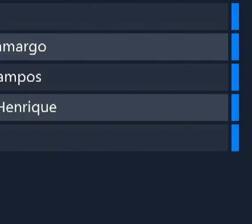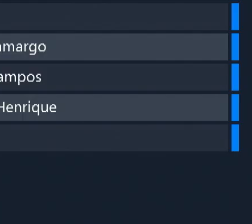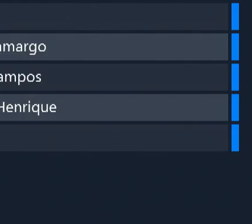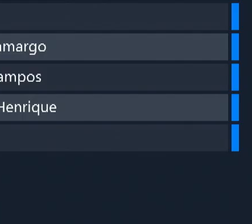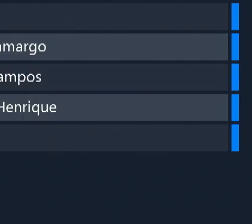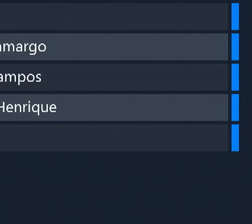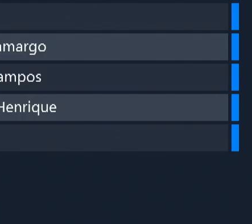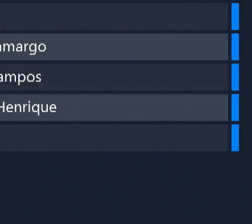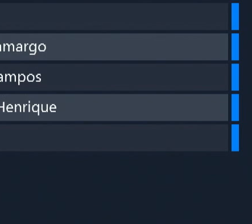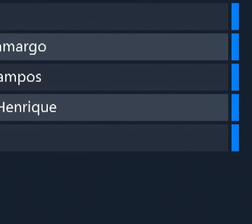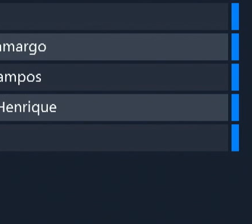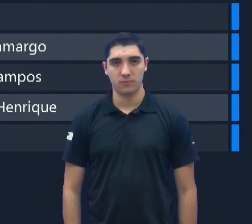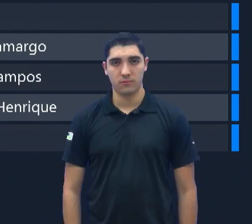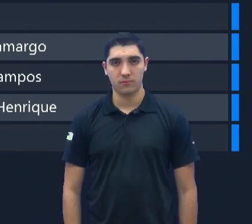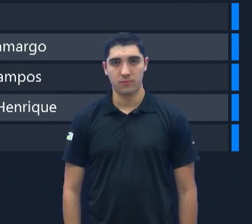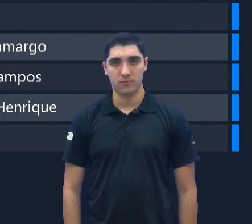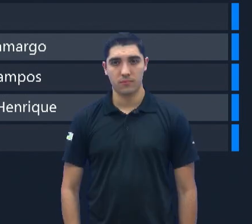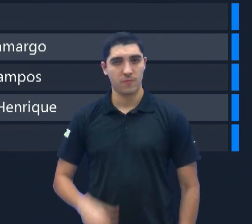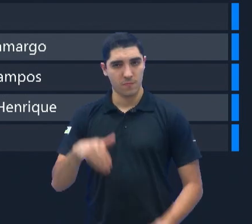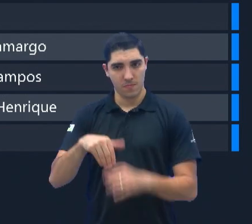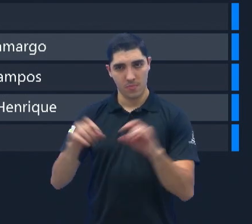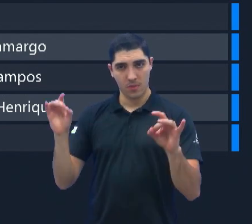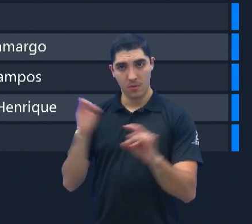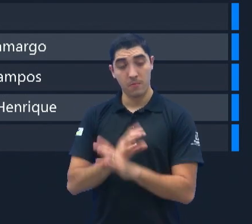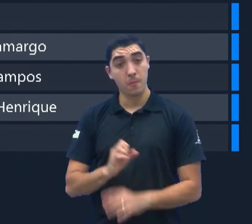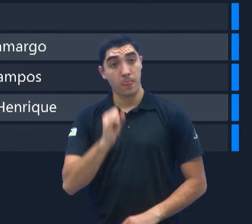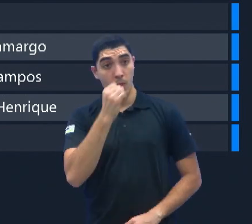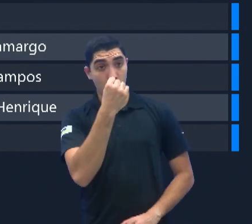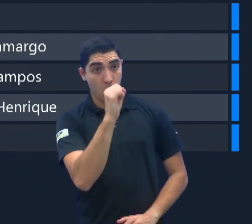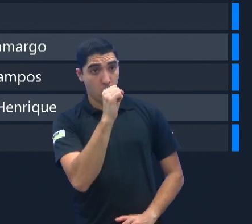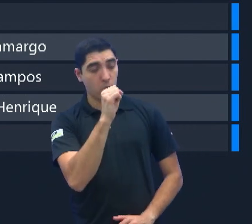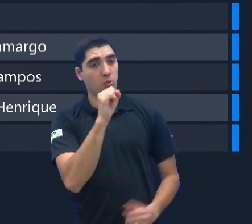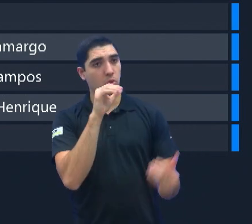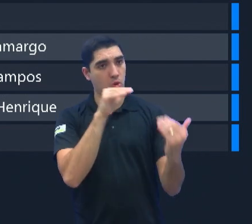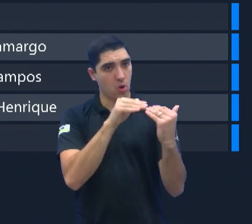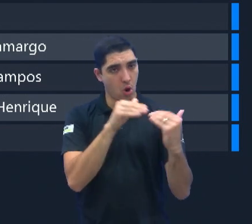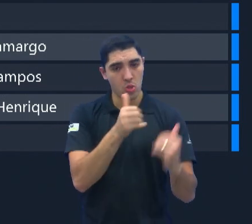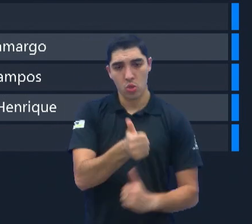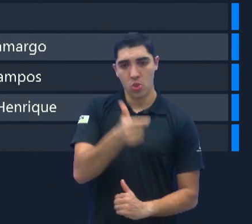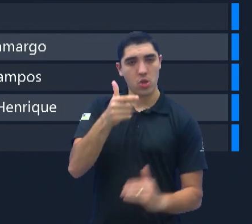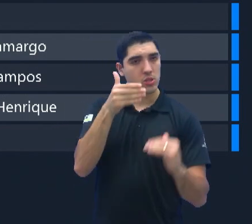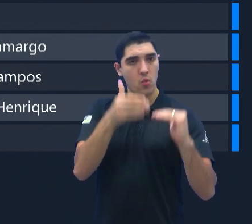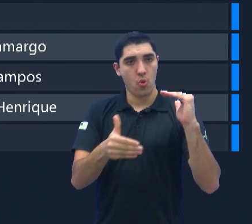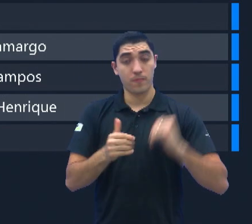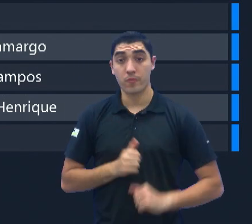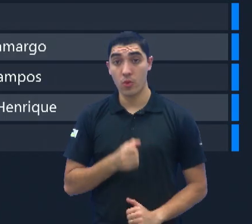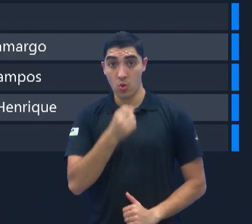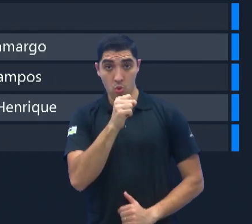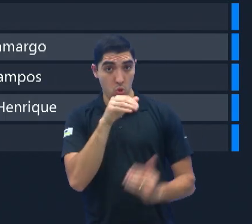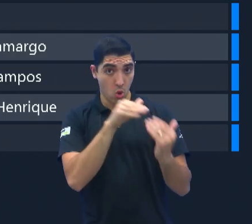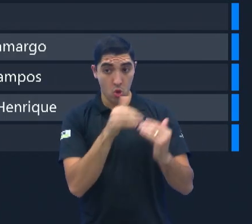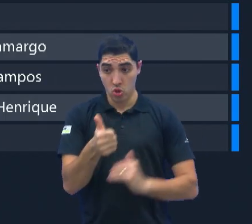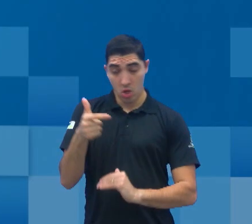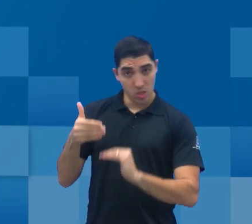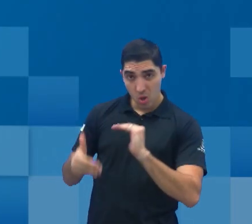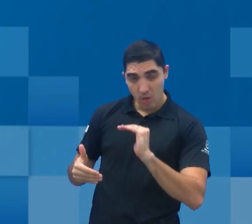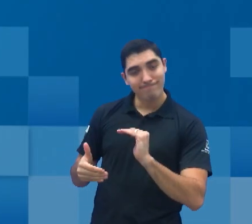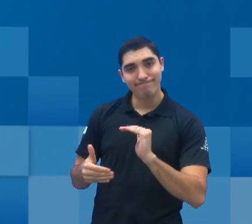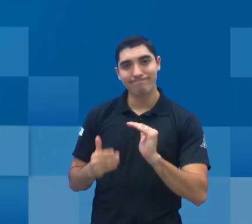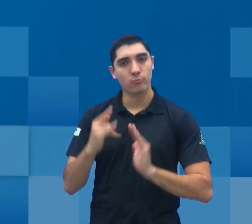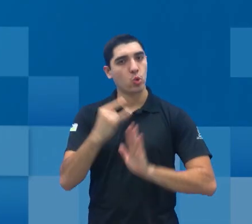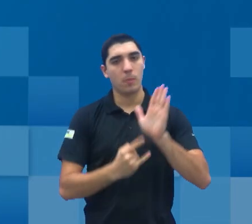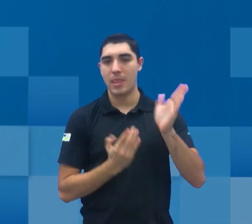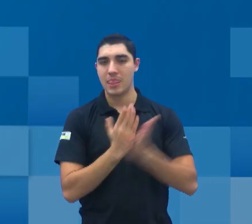Encerrada a votação. 8 votos favoráveis, 12 votos contrários. Com 8 votos favoráveis, 12 votos contrários, o requerimento está